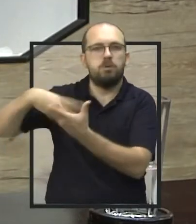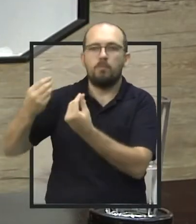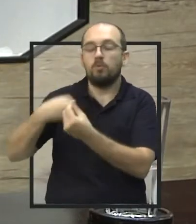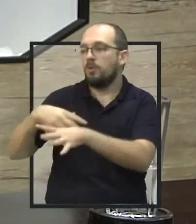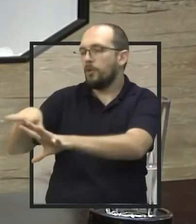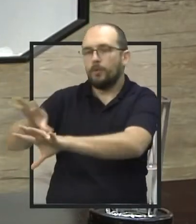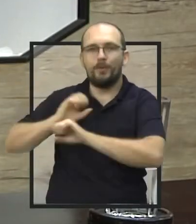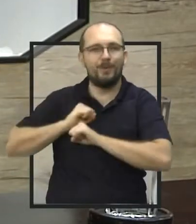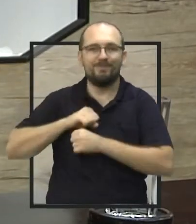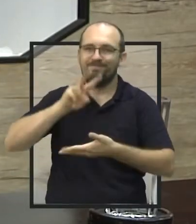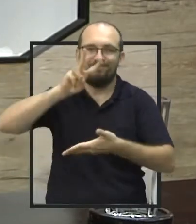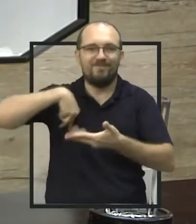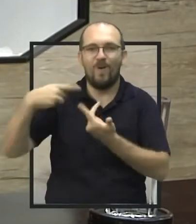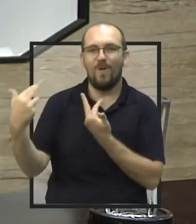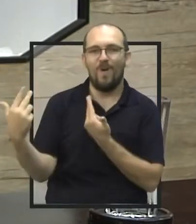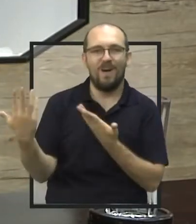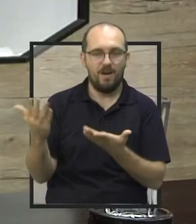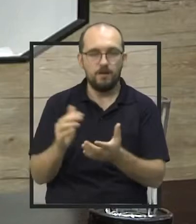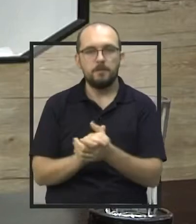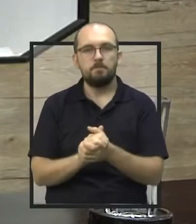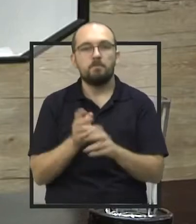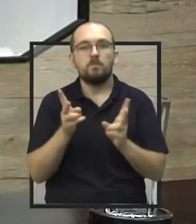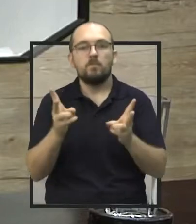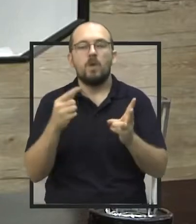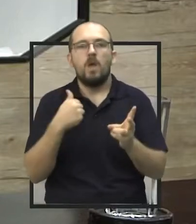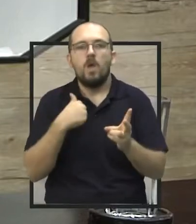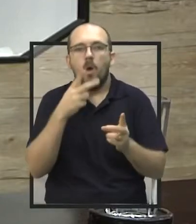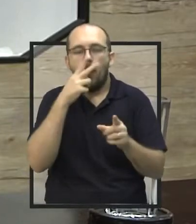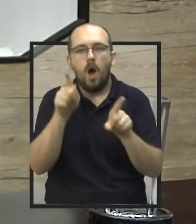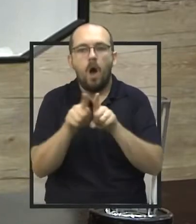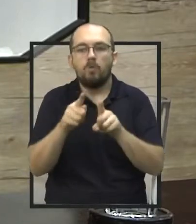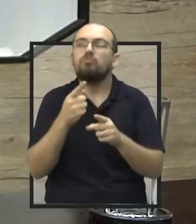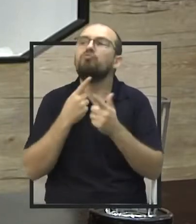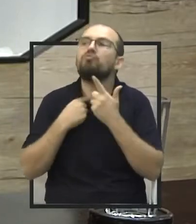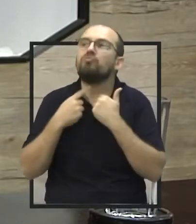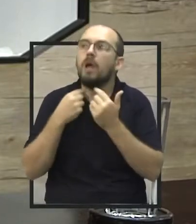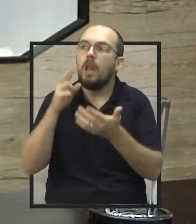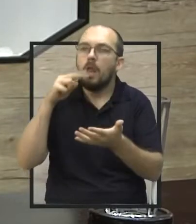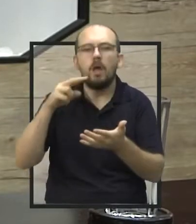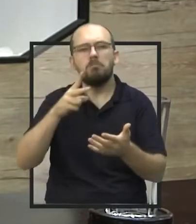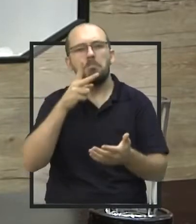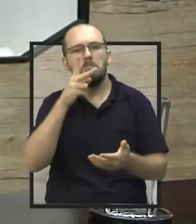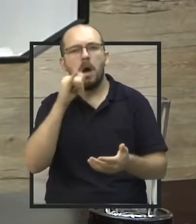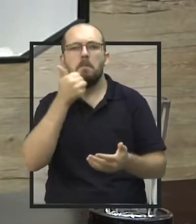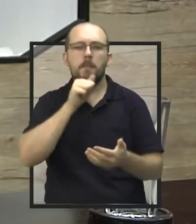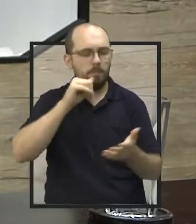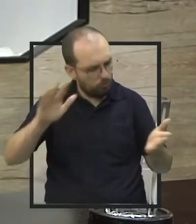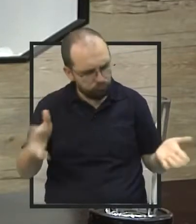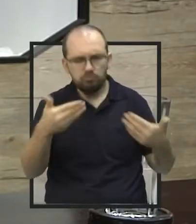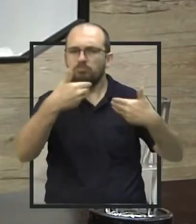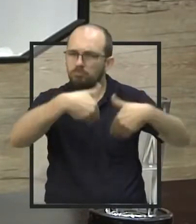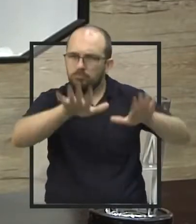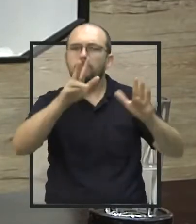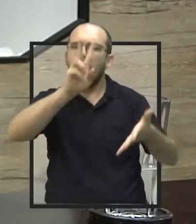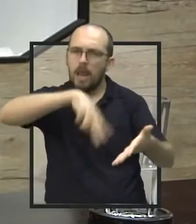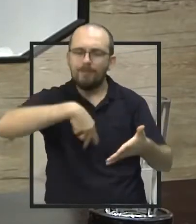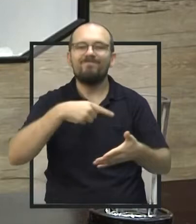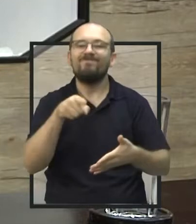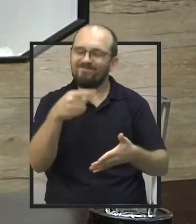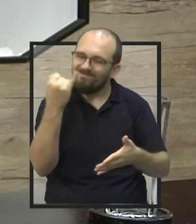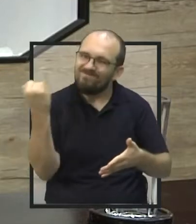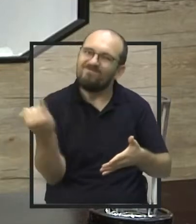também cantava. E acho que aos 16 eu compus a primeira canção, sempre muito incentivada em